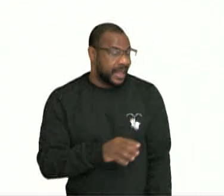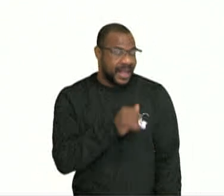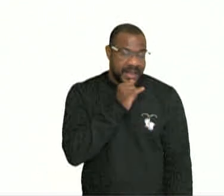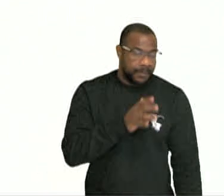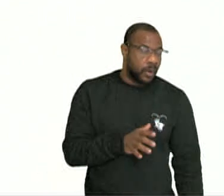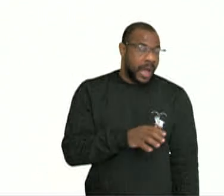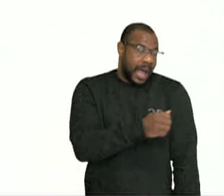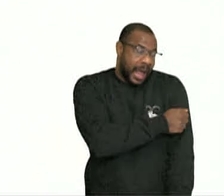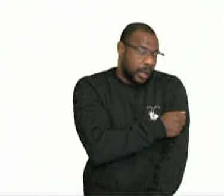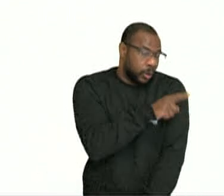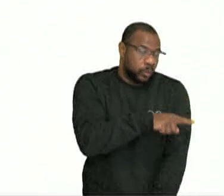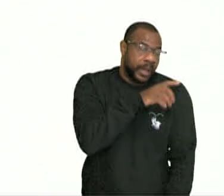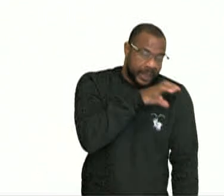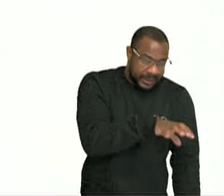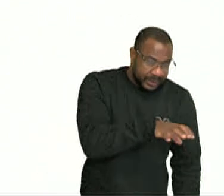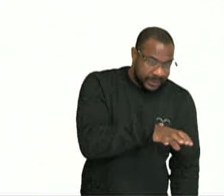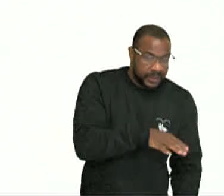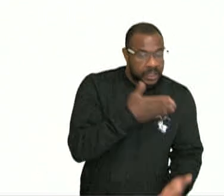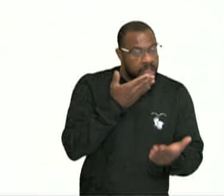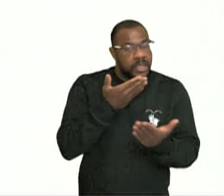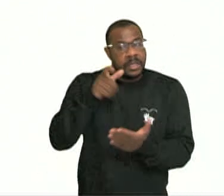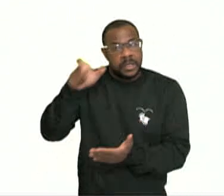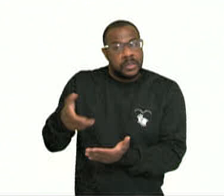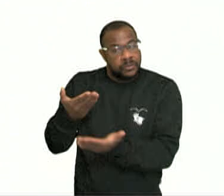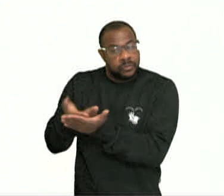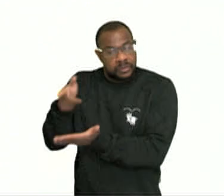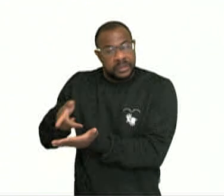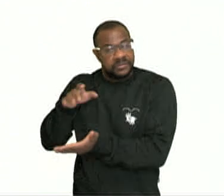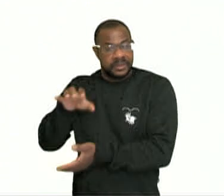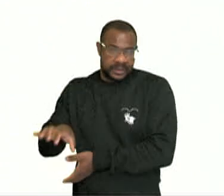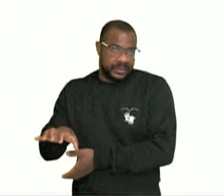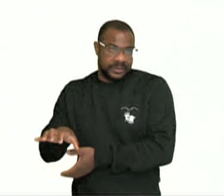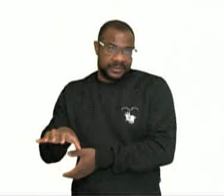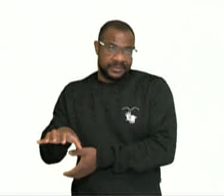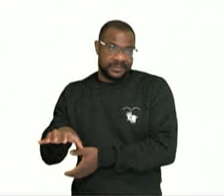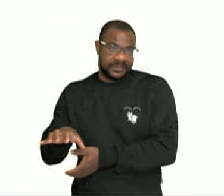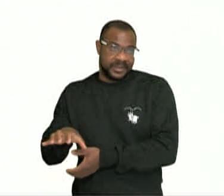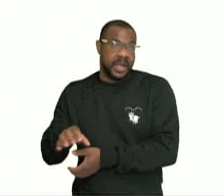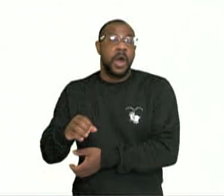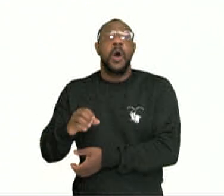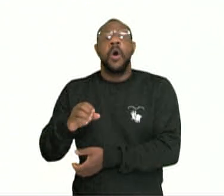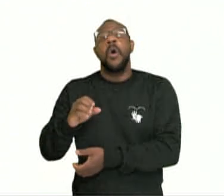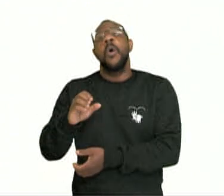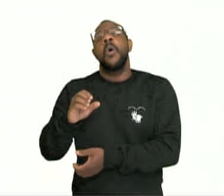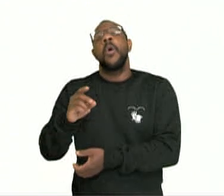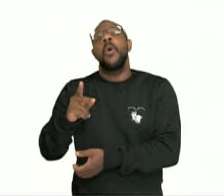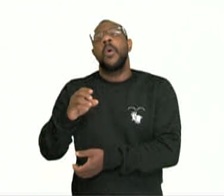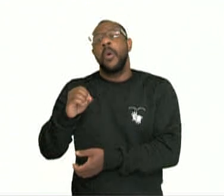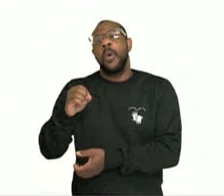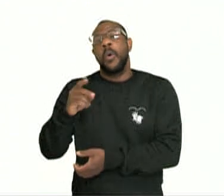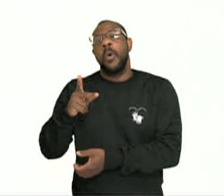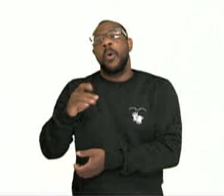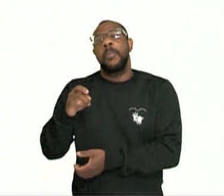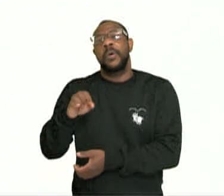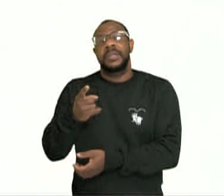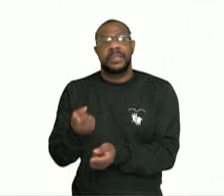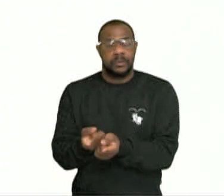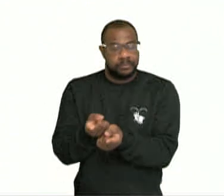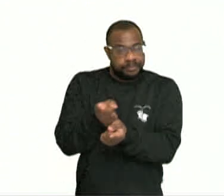aquilo. Está tendo uma oposição entre esses dois, entre essas duas